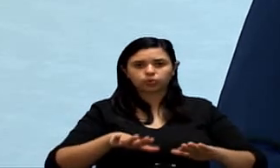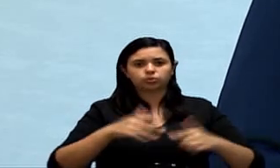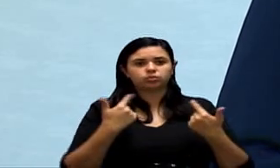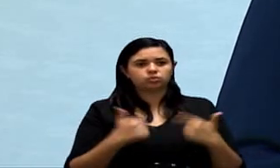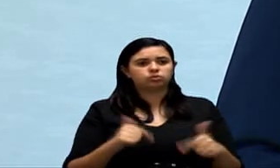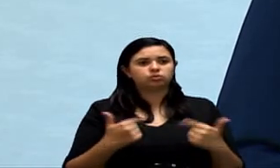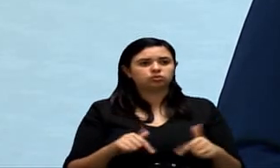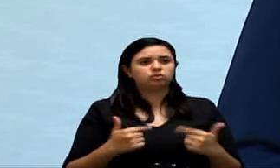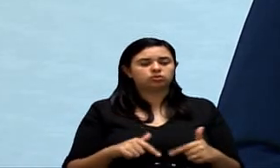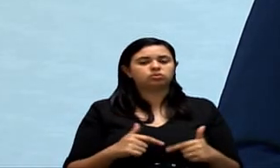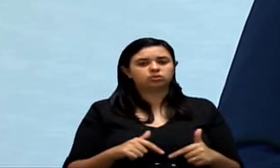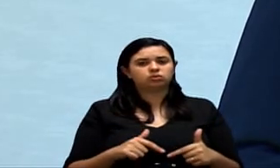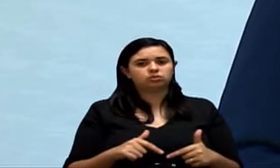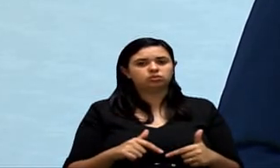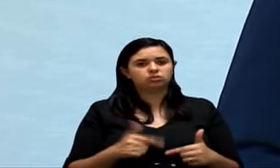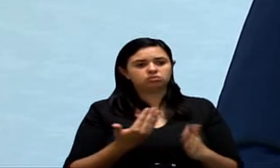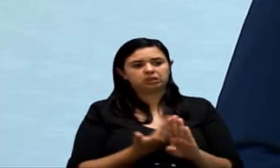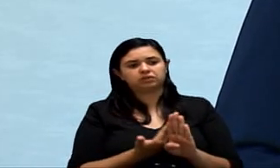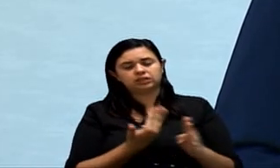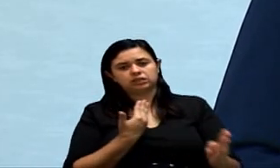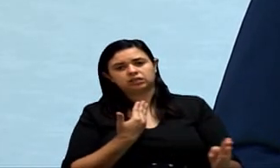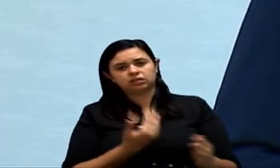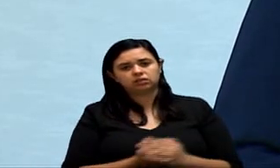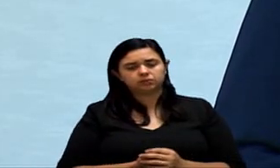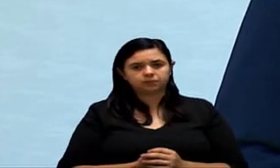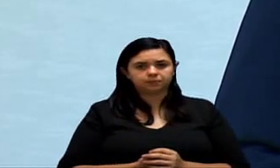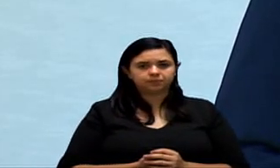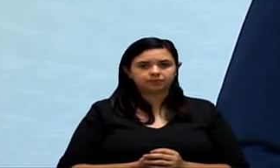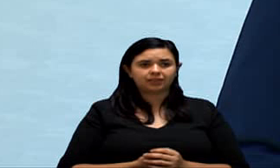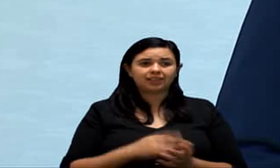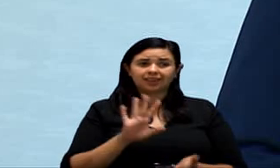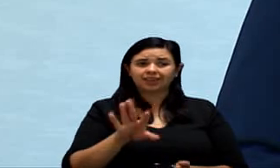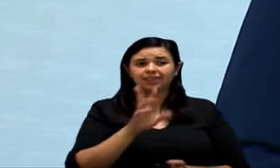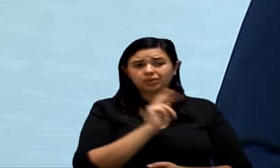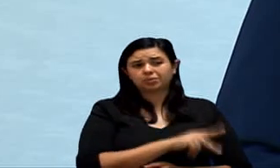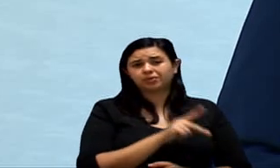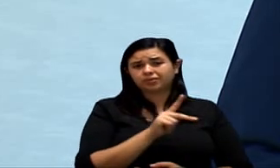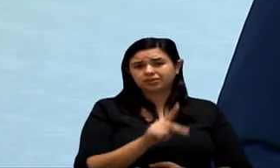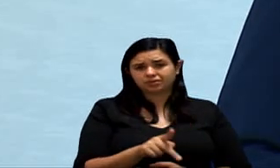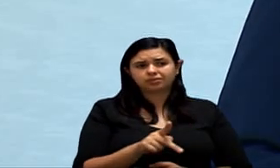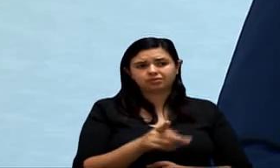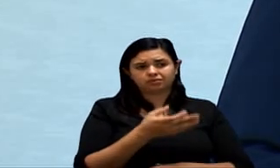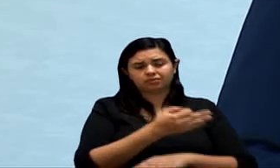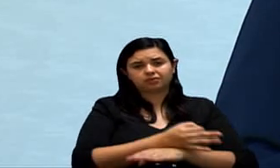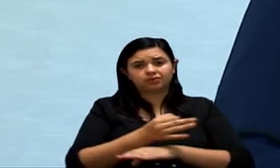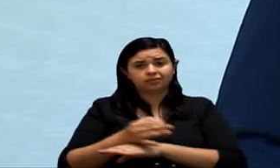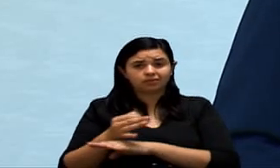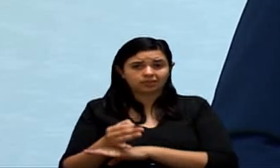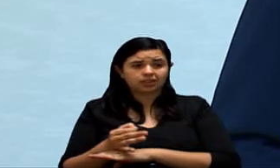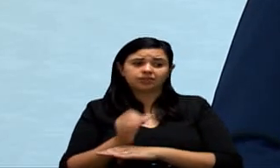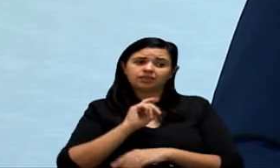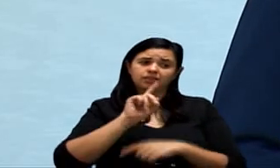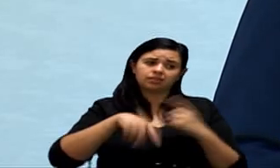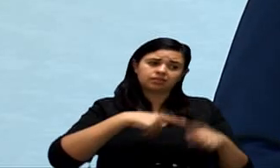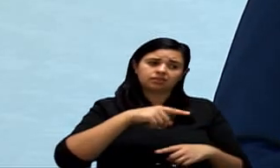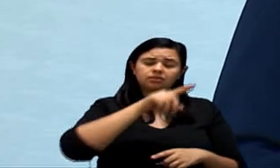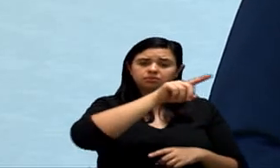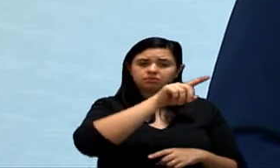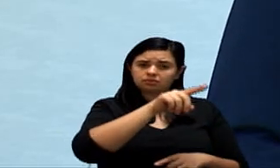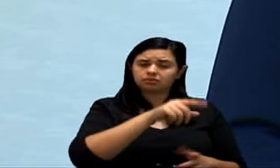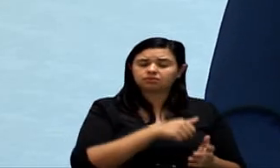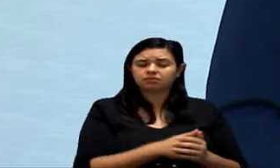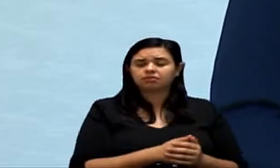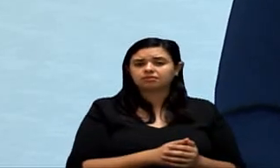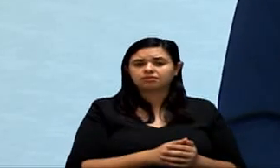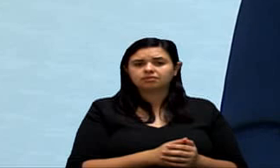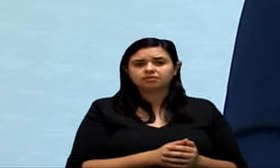que a falta do professor, a falta, impacta diretamente na, concordo, na didática. Concordo. Então, por isso, esse indicador...